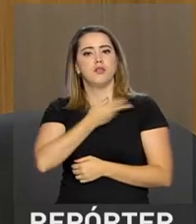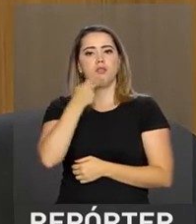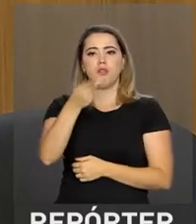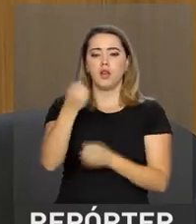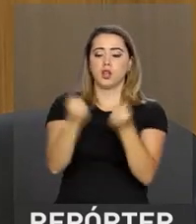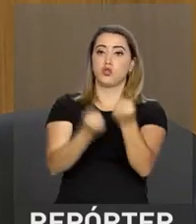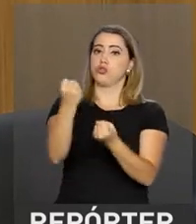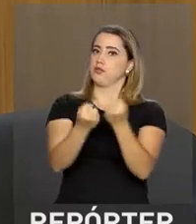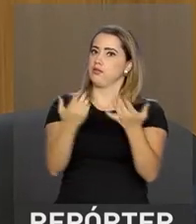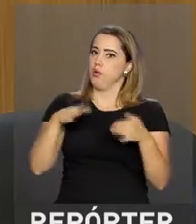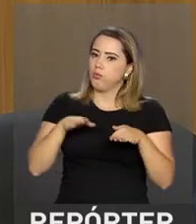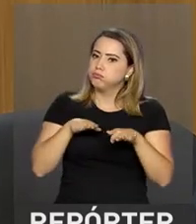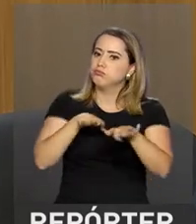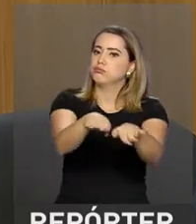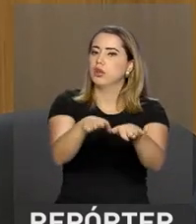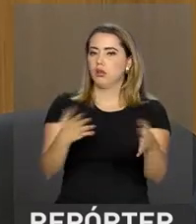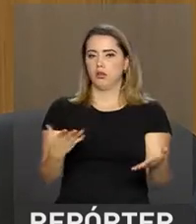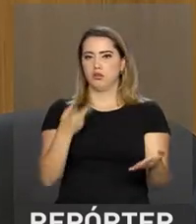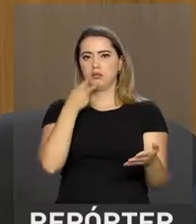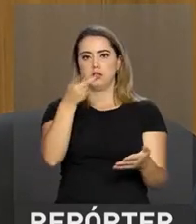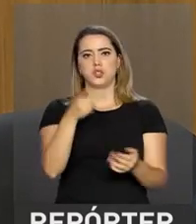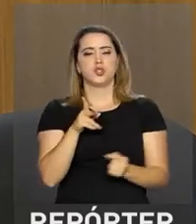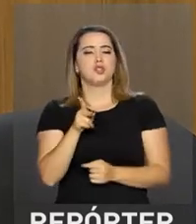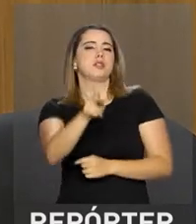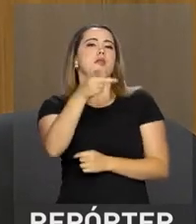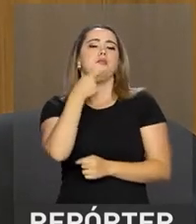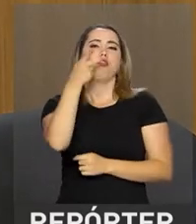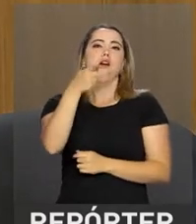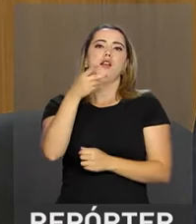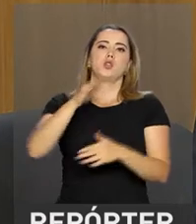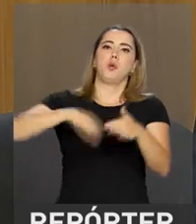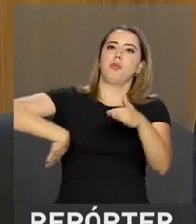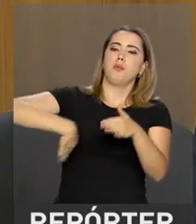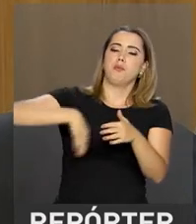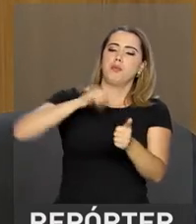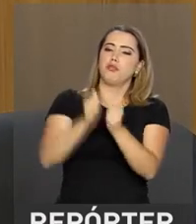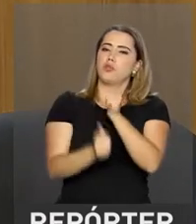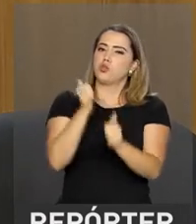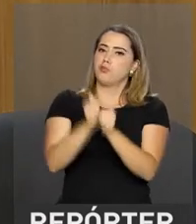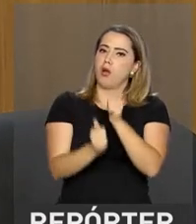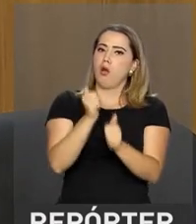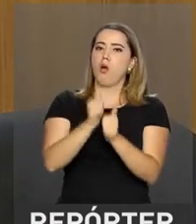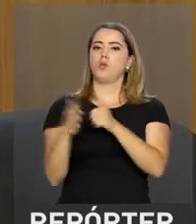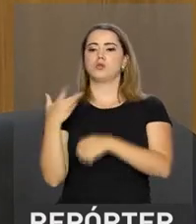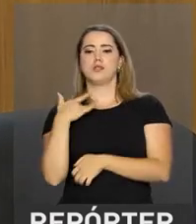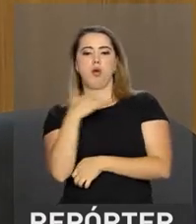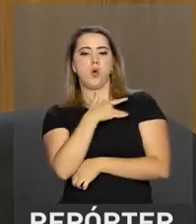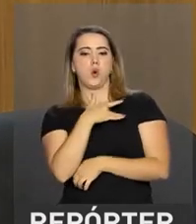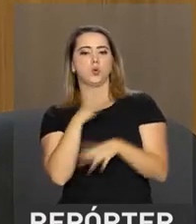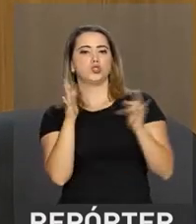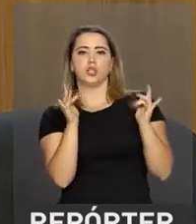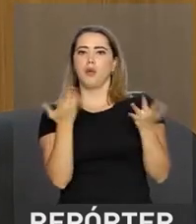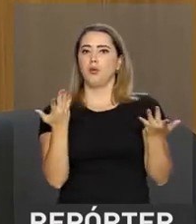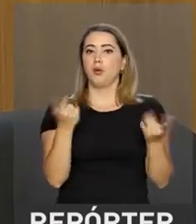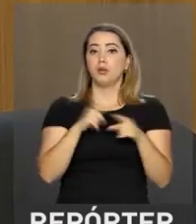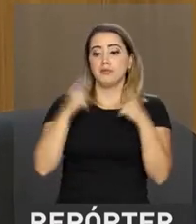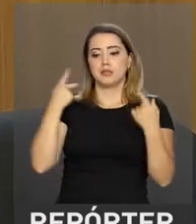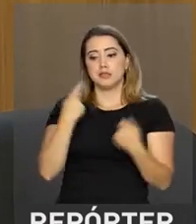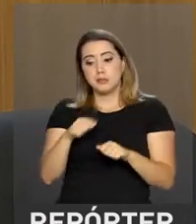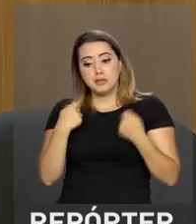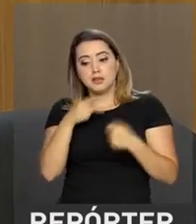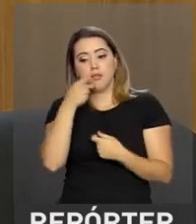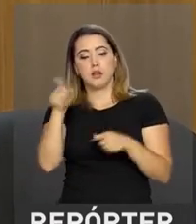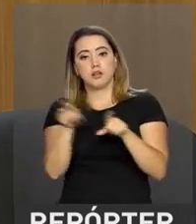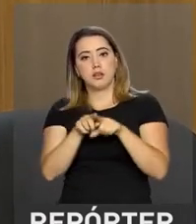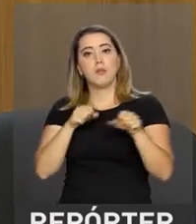trânsito a gente sempre fala sobre futebol saúde relacionamento o trânsito tem que entrar mais na conversa